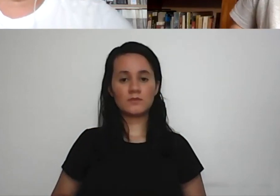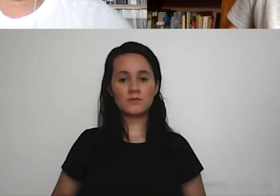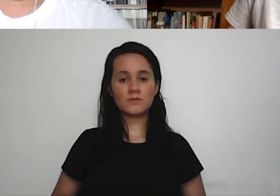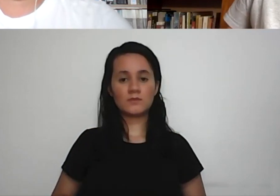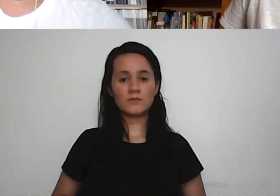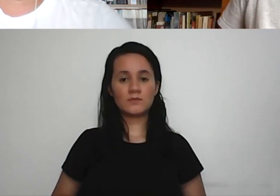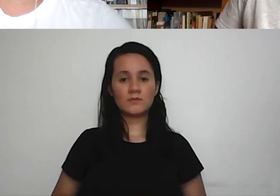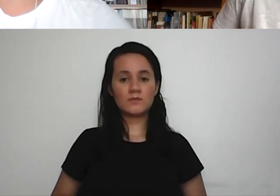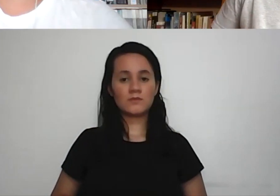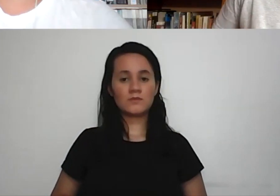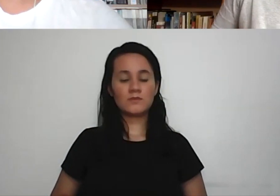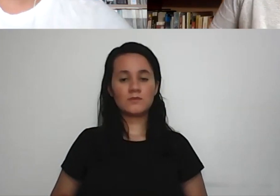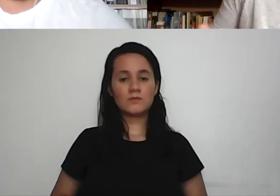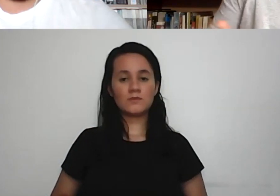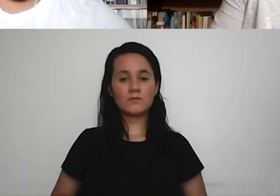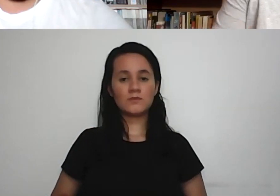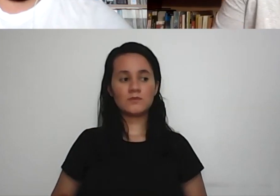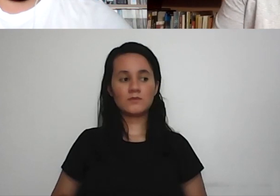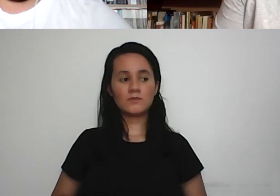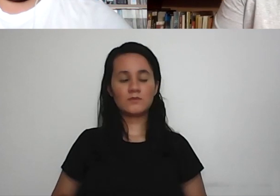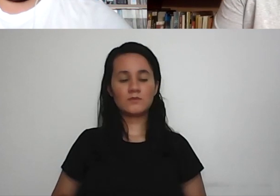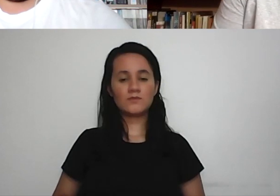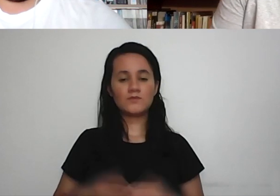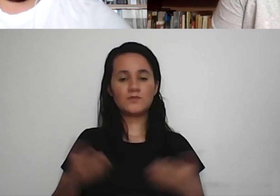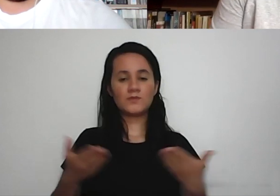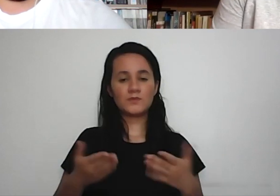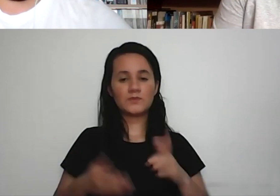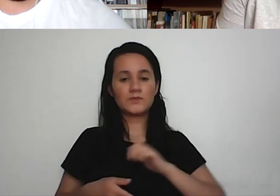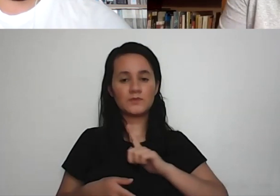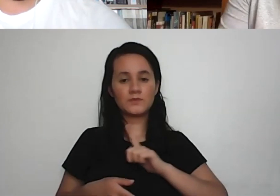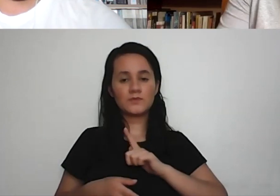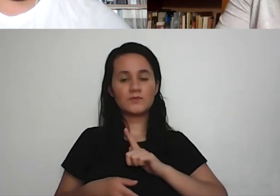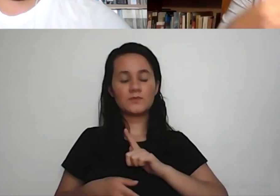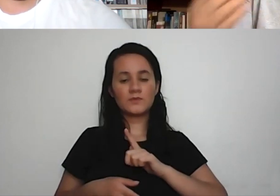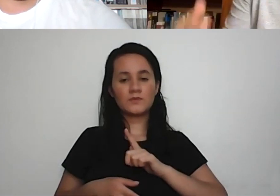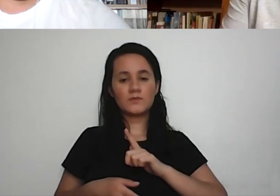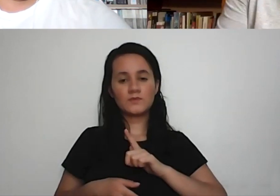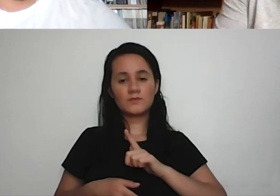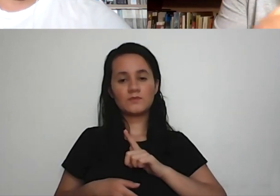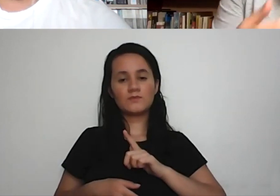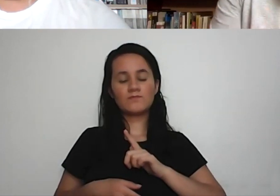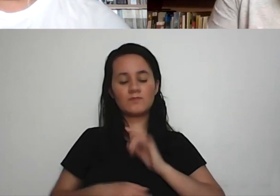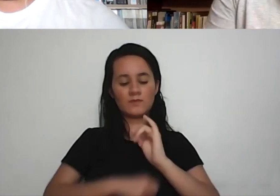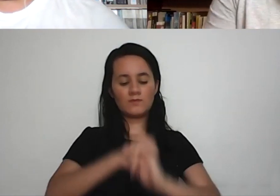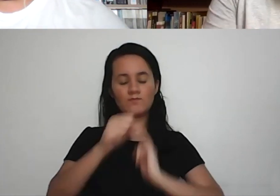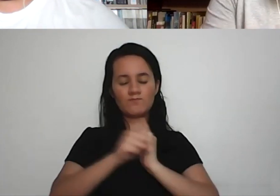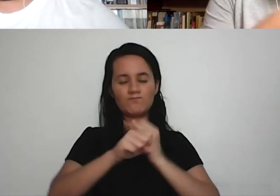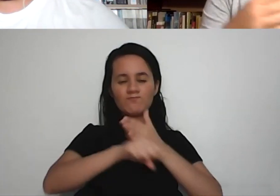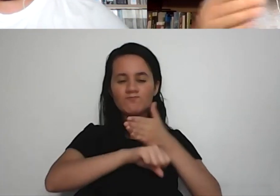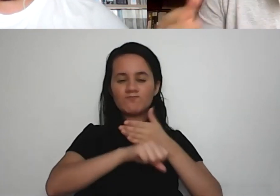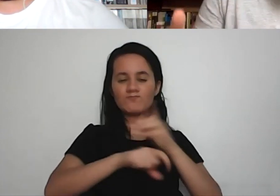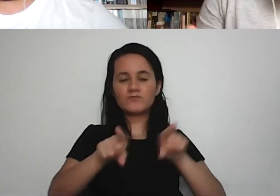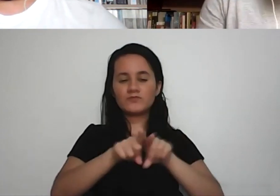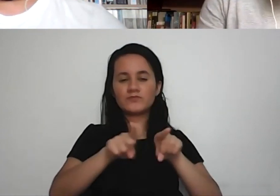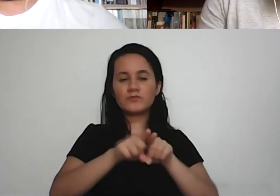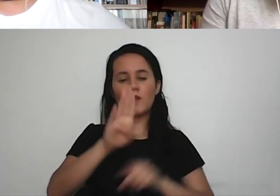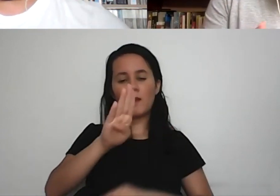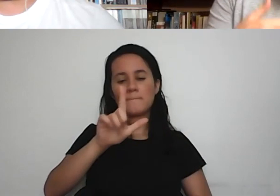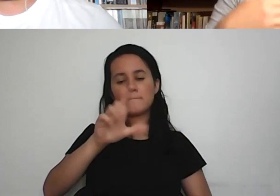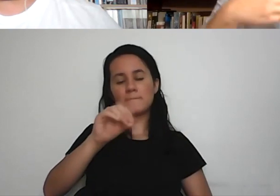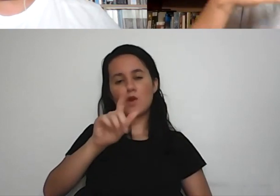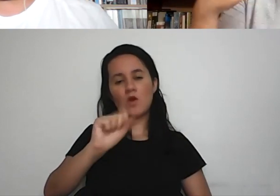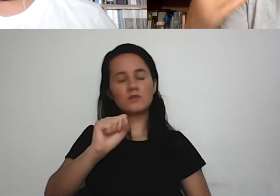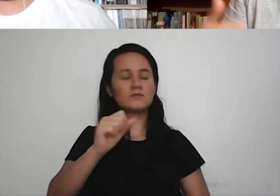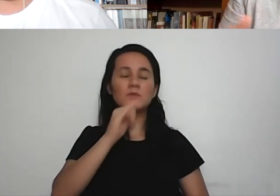Eu acho que hoje, né, exatamente por causa desse acesso, né, por internet, blogs, enfim,